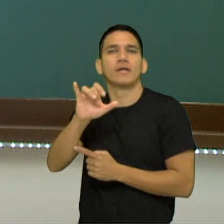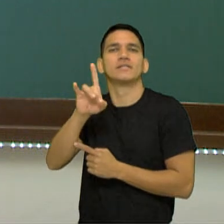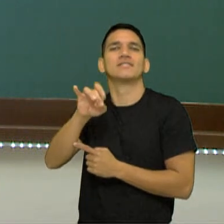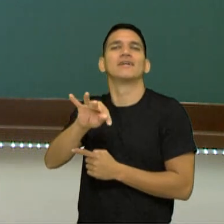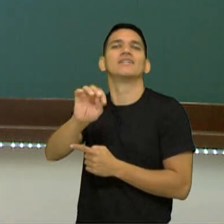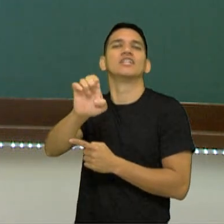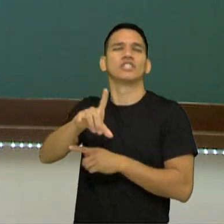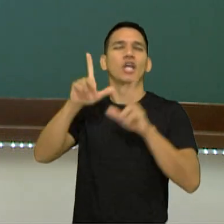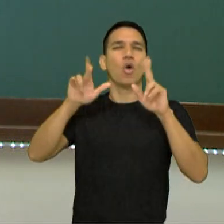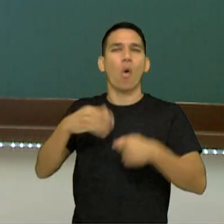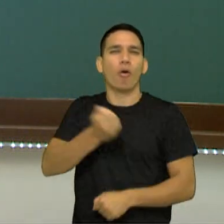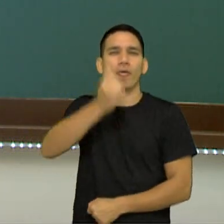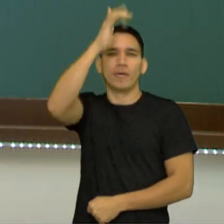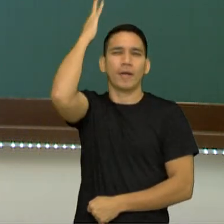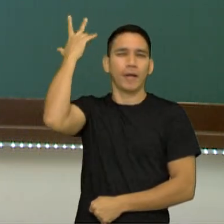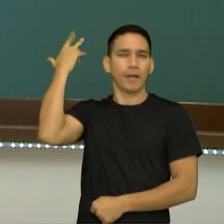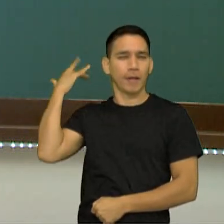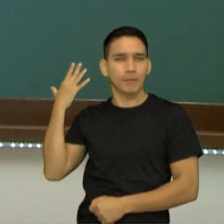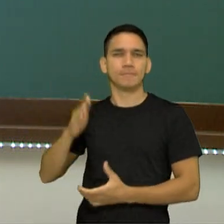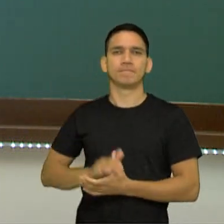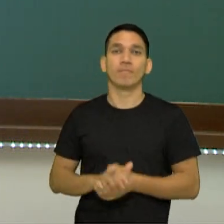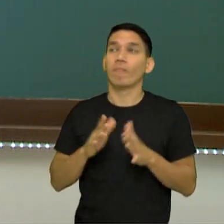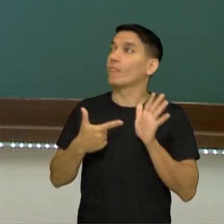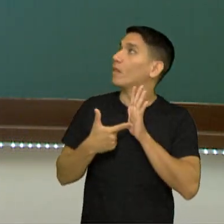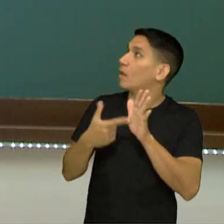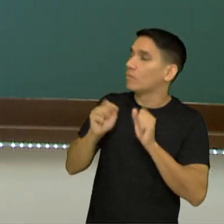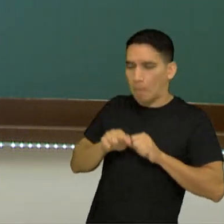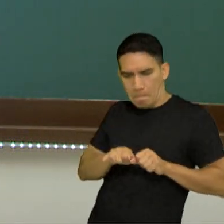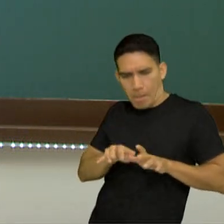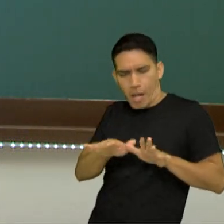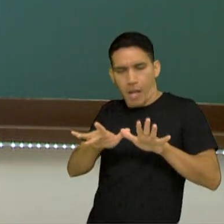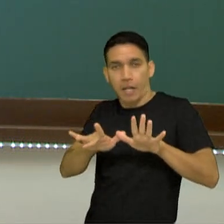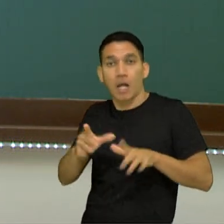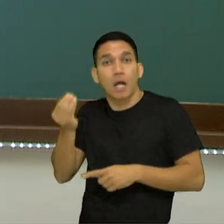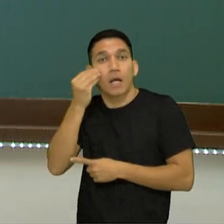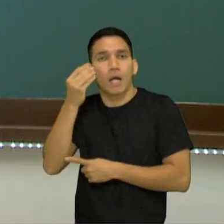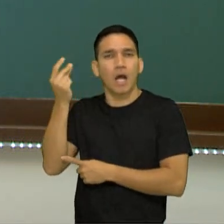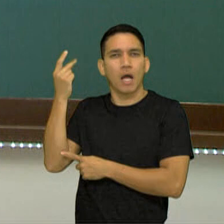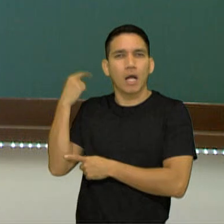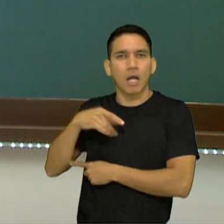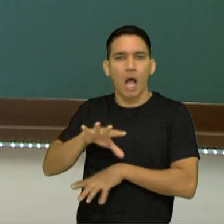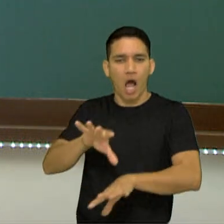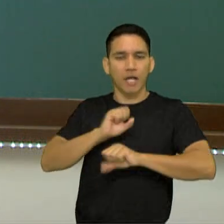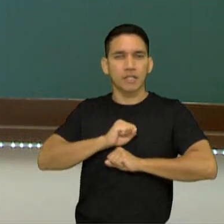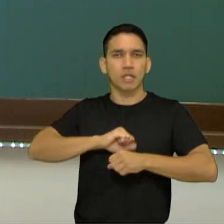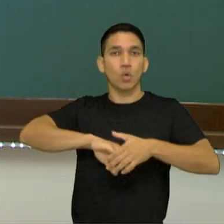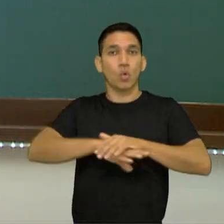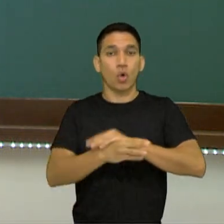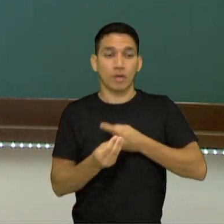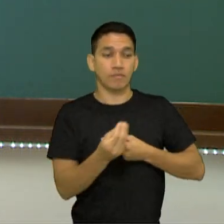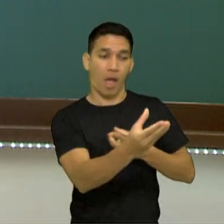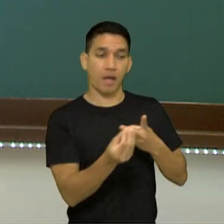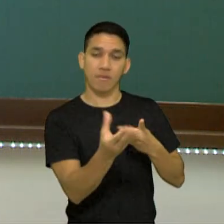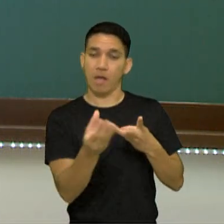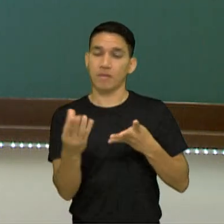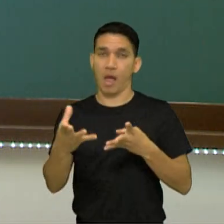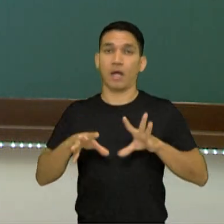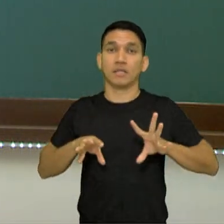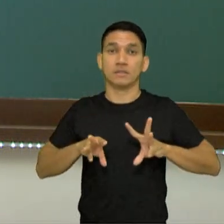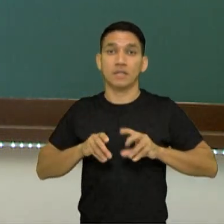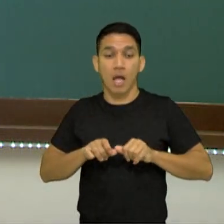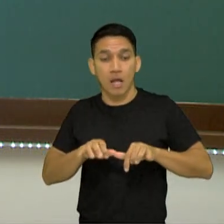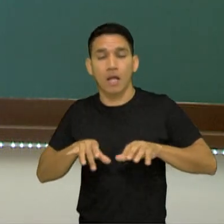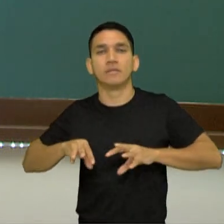né? Então, durante a expansão militar, o Carlos Magno ele vai adotar um antigo costume germânico de doar terras e privilégios